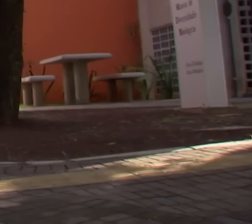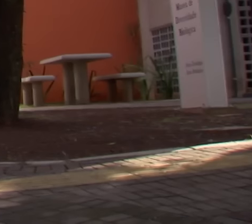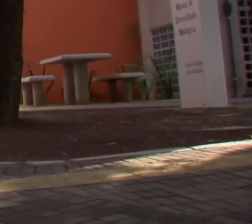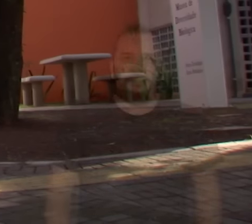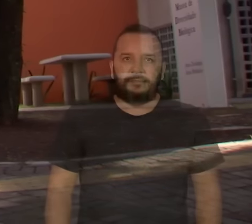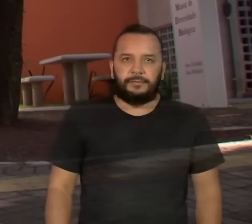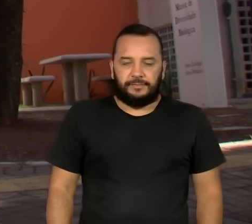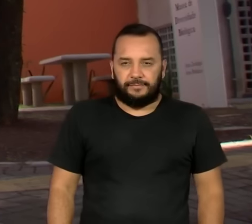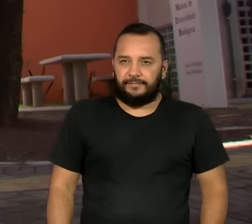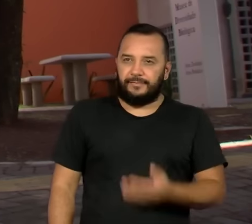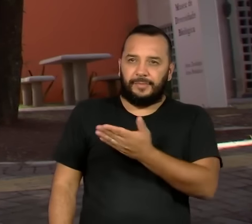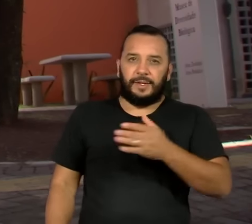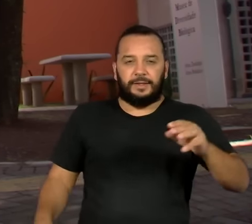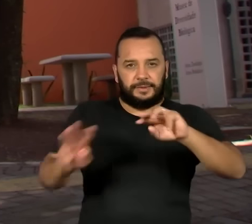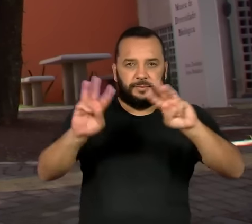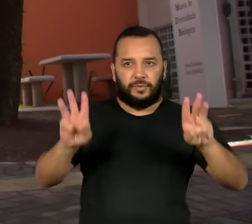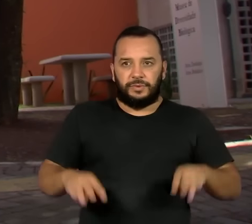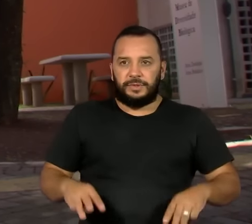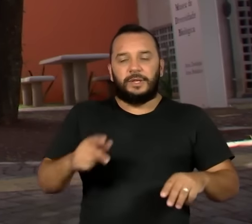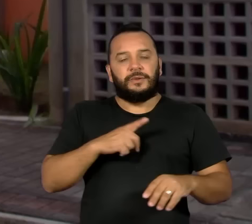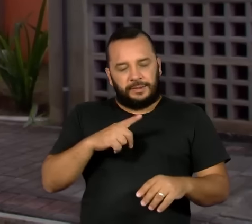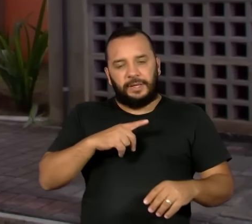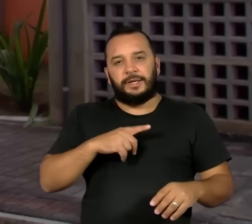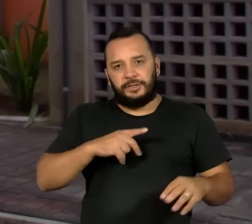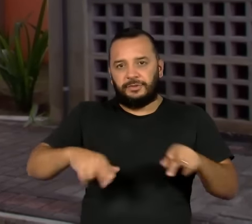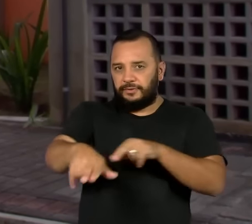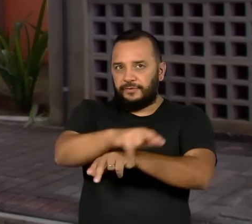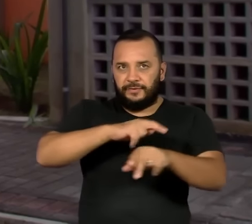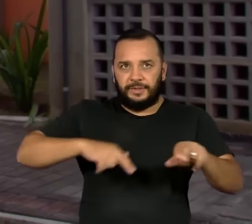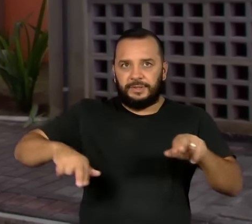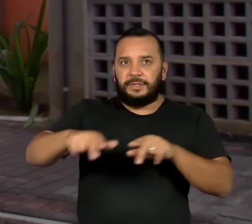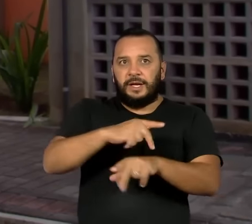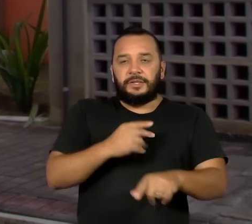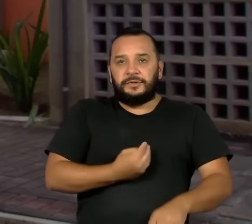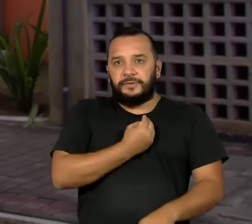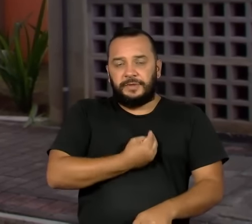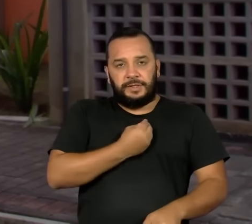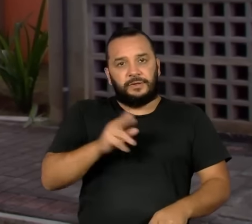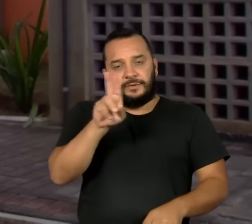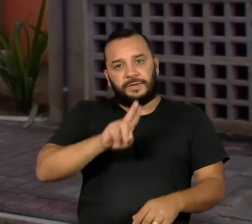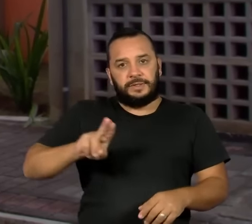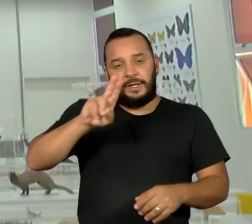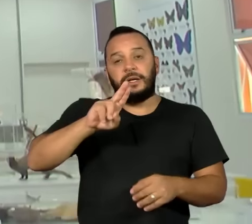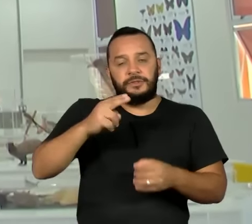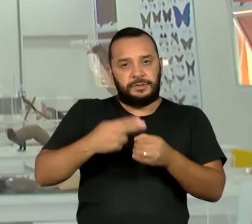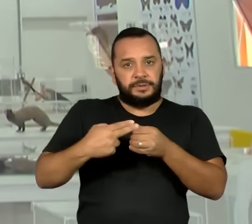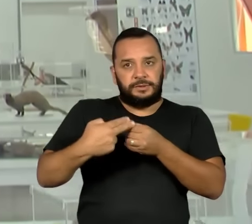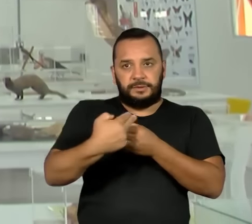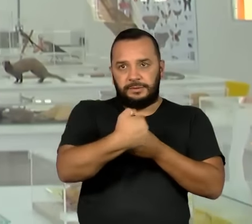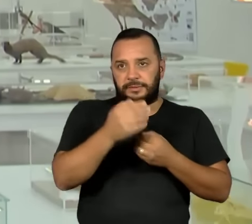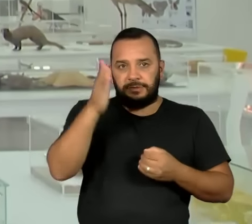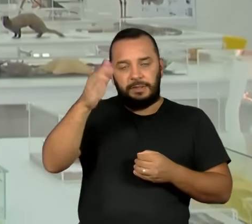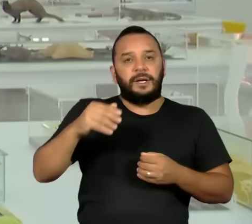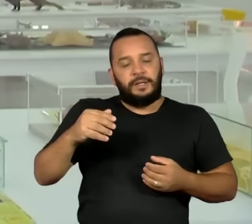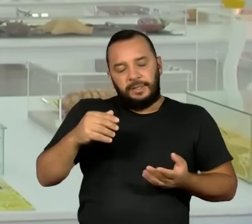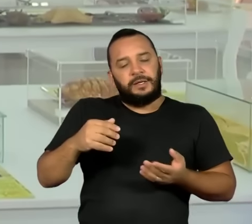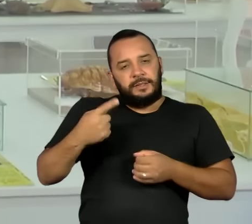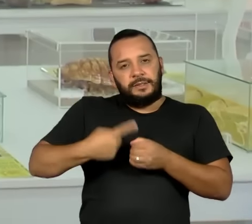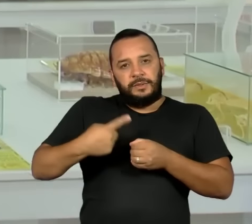Este é o Museu da Diversidade Biológica da Universidade de Campinas, no interior paulista. Aqui fica a